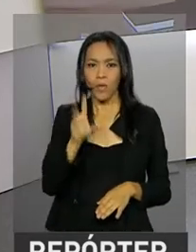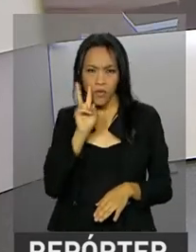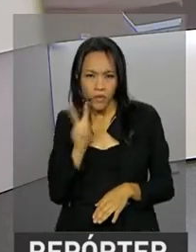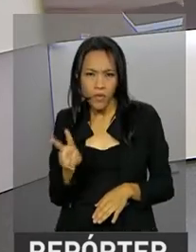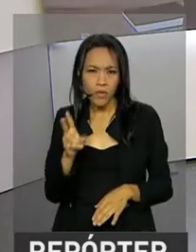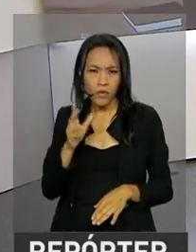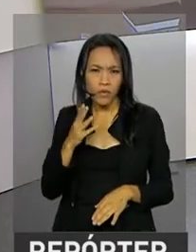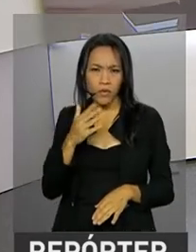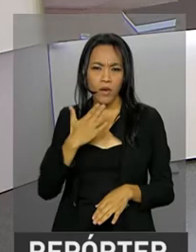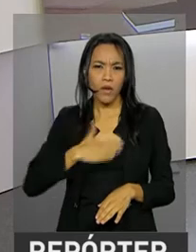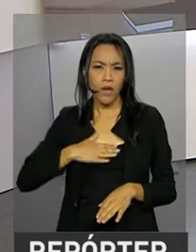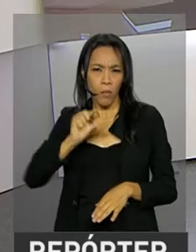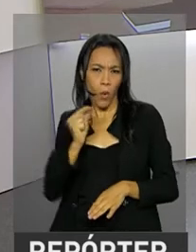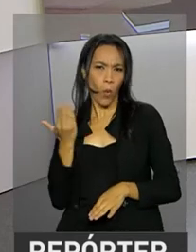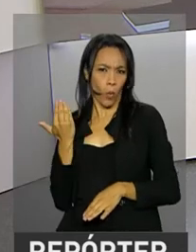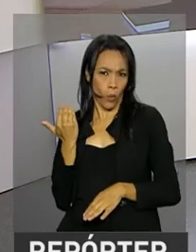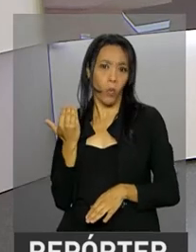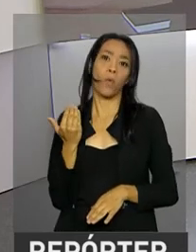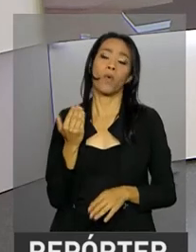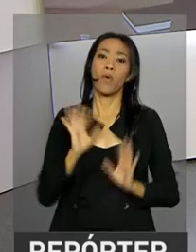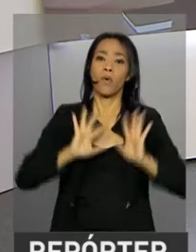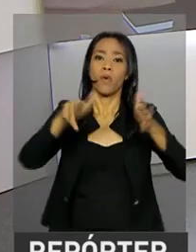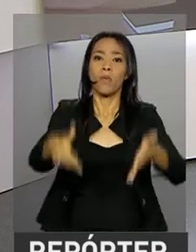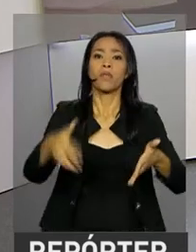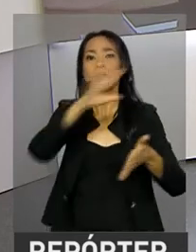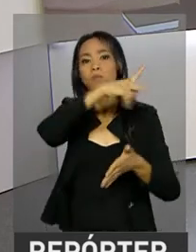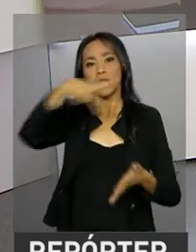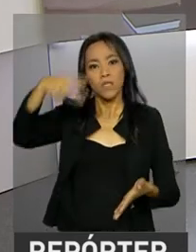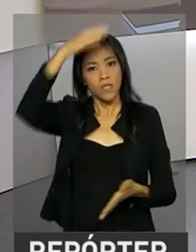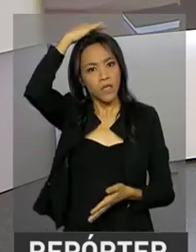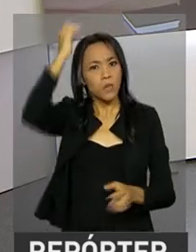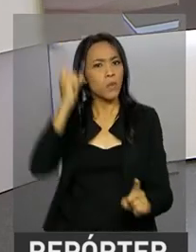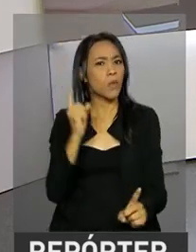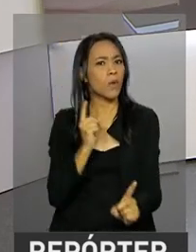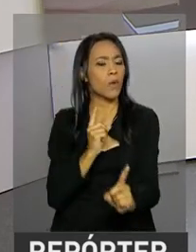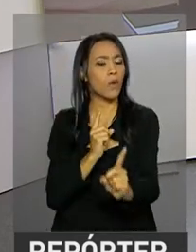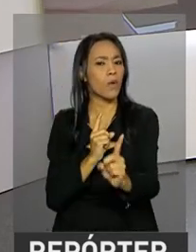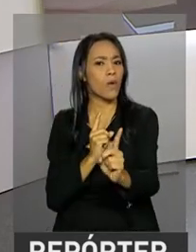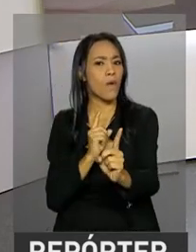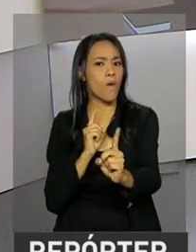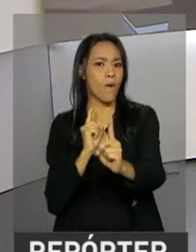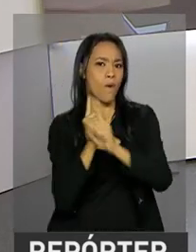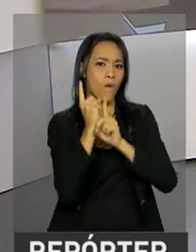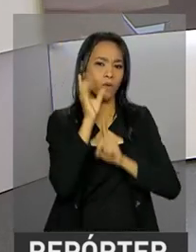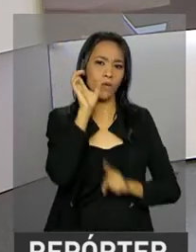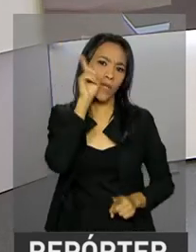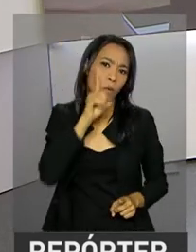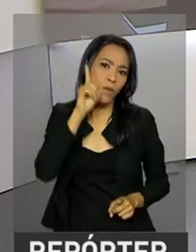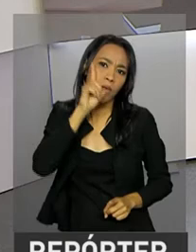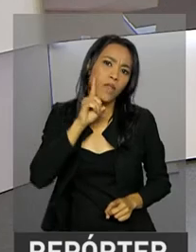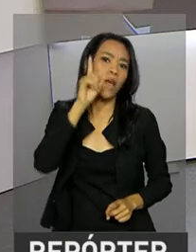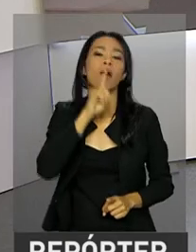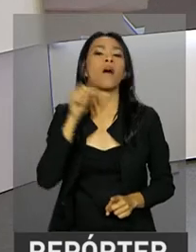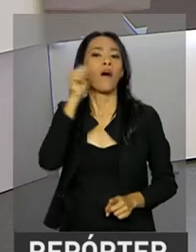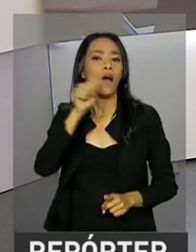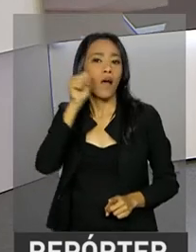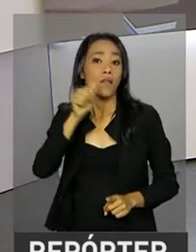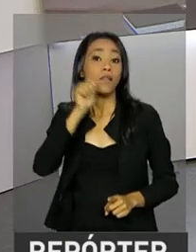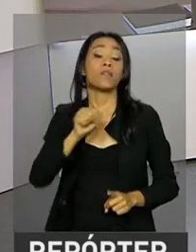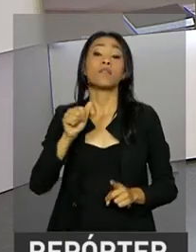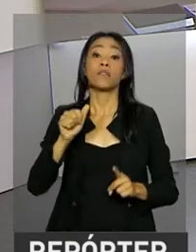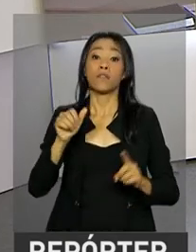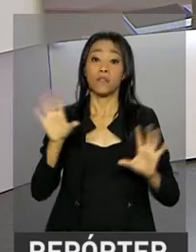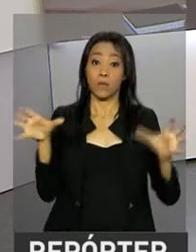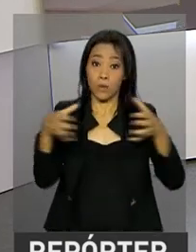a participação do presidente Michel Temer no encontro de deputadas da comunidade dos países de língua